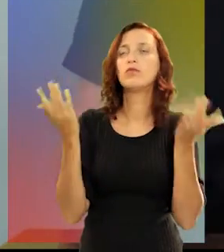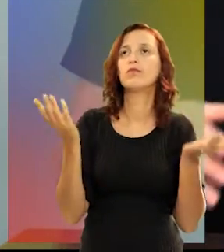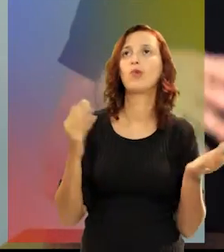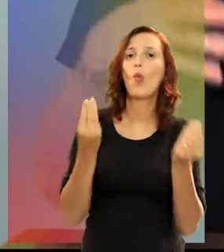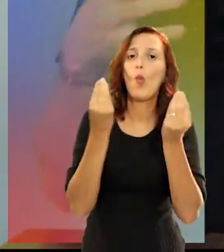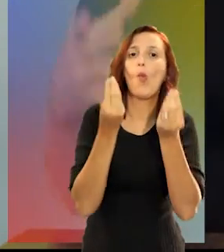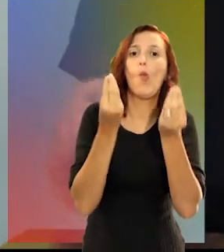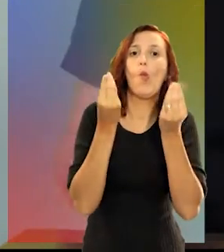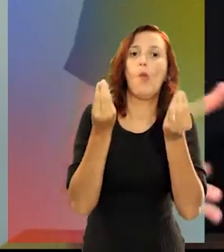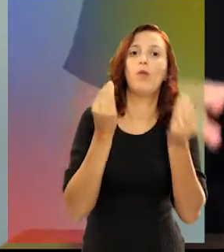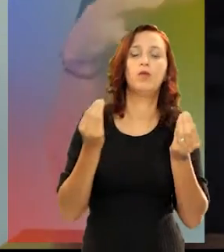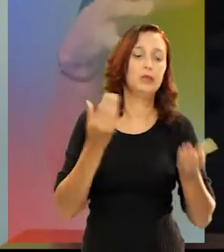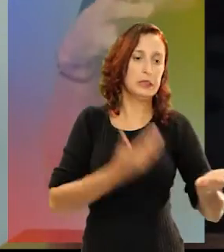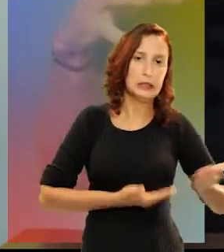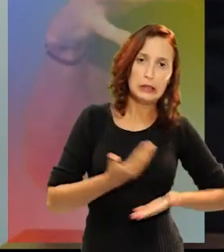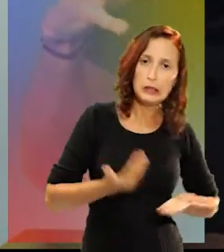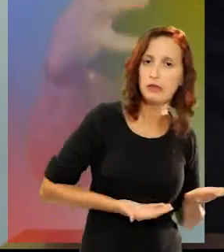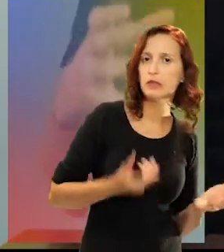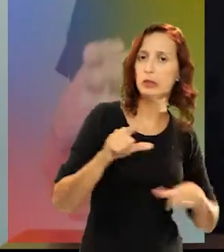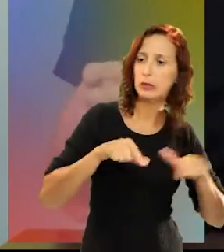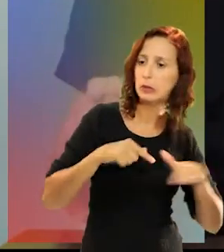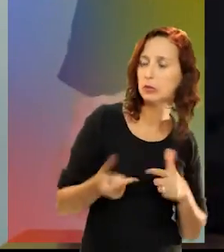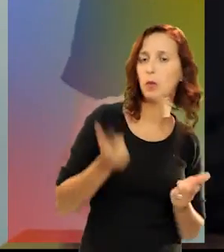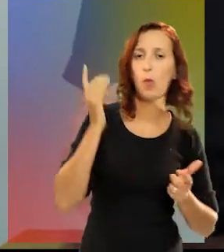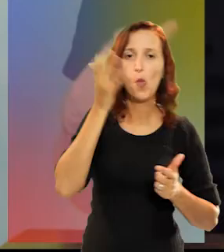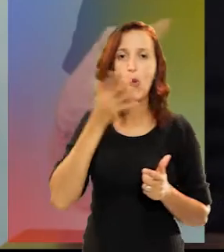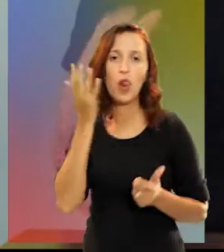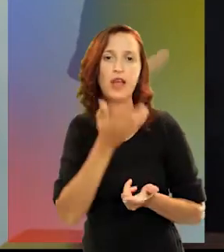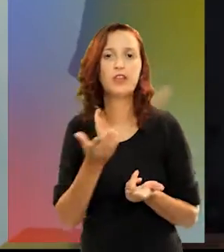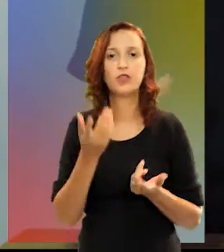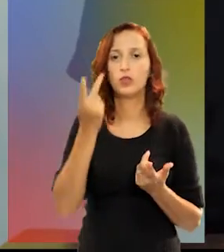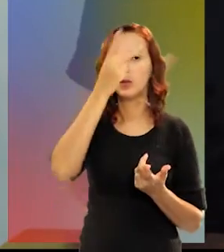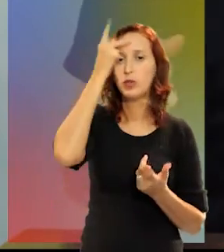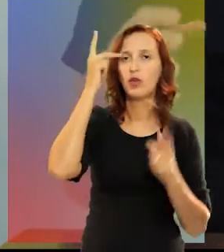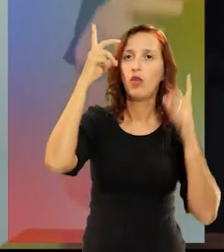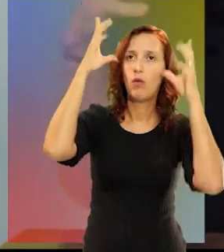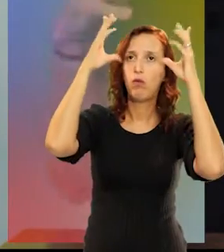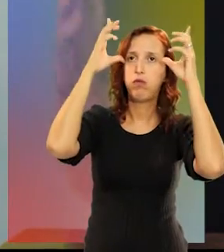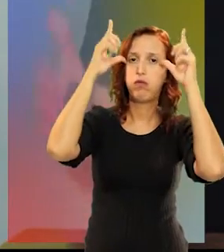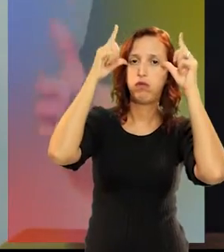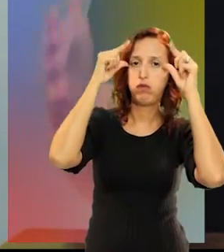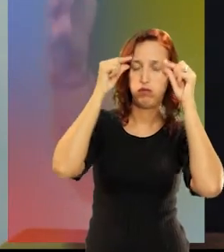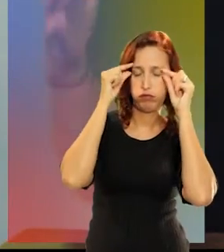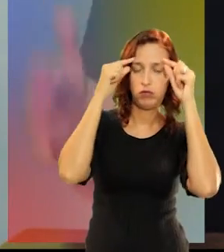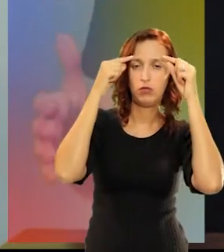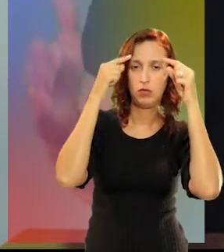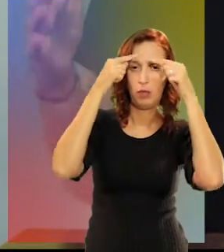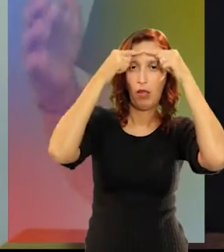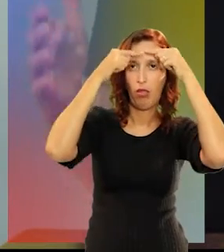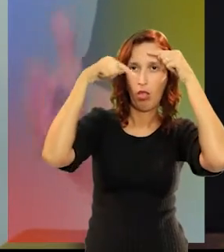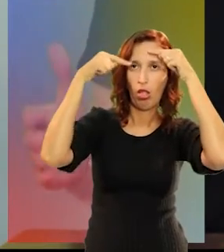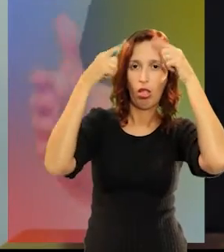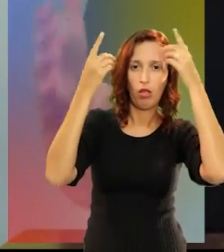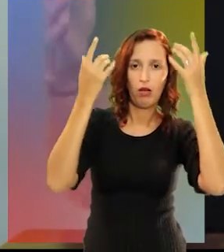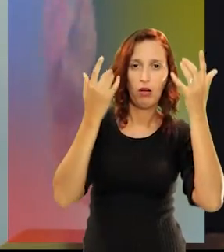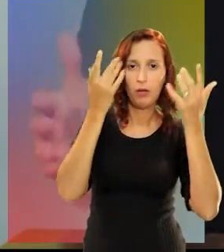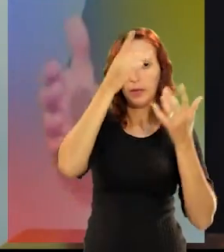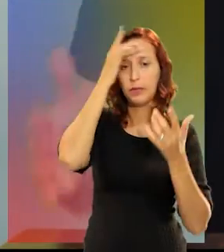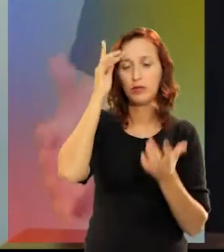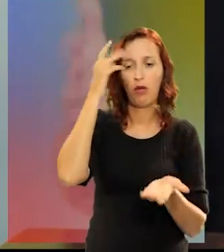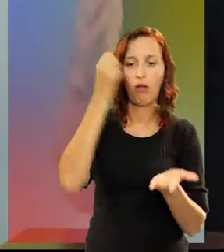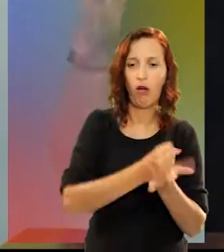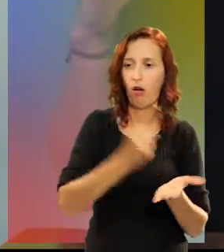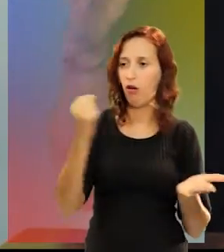os serviços e os políticos estão analgesiando a população e transformando as pessoas em blocos biológicos burocráticos de